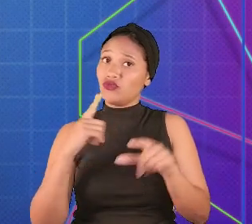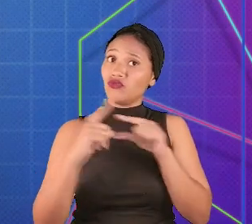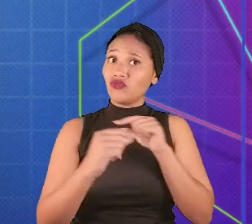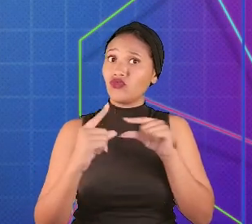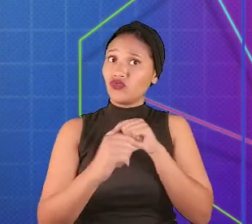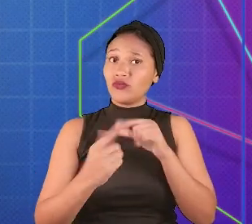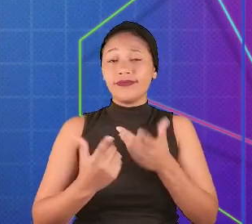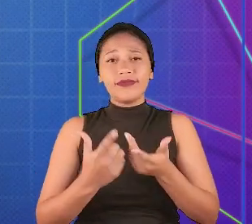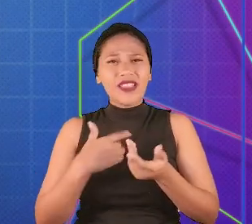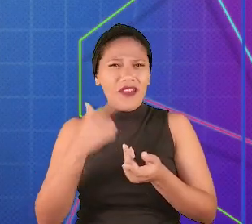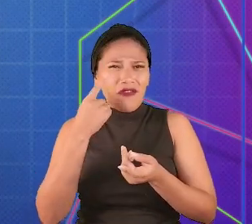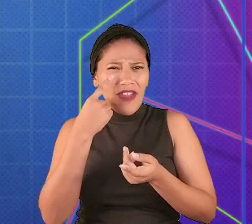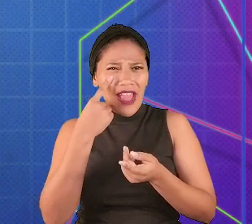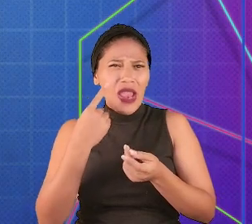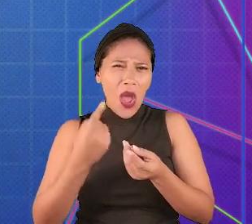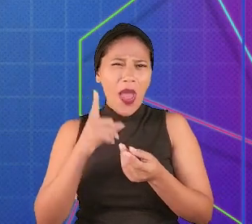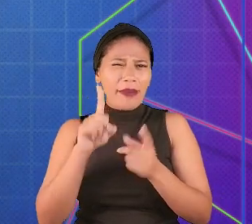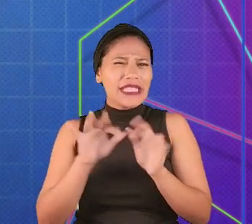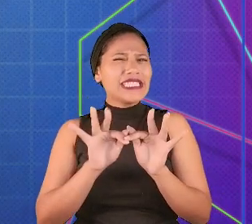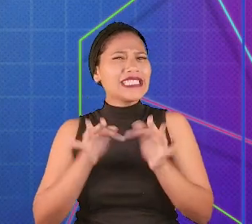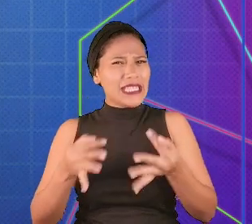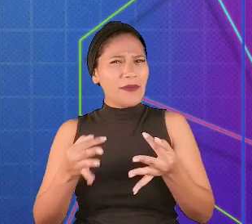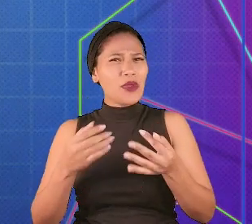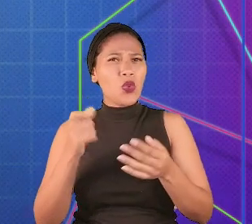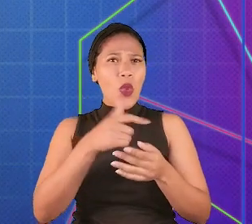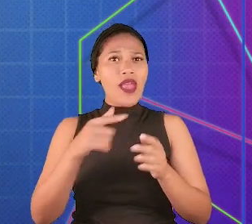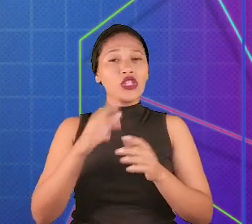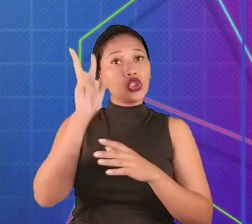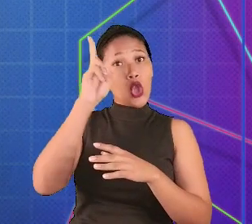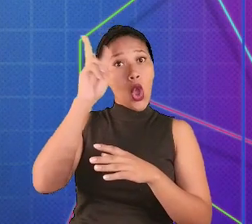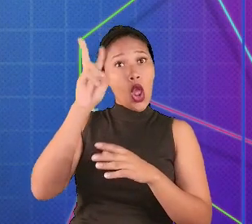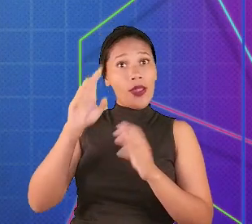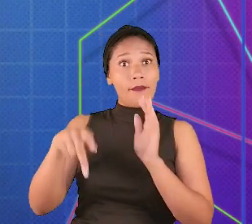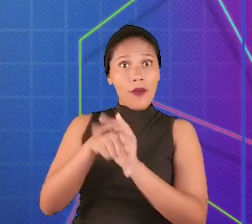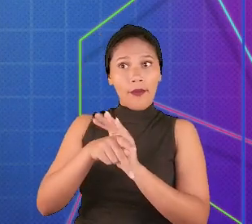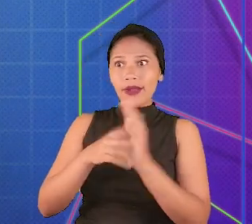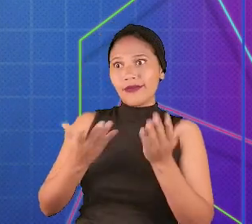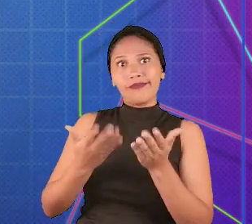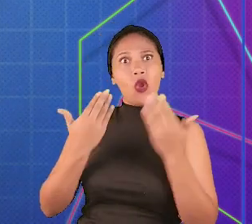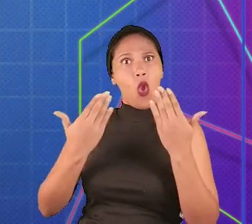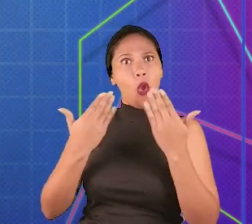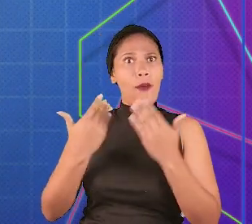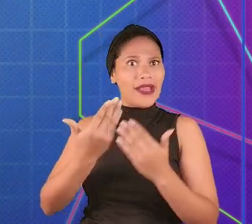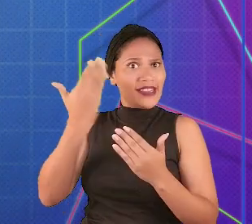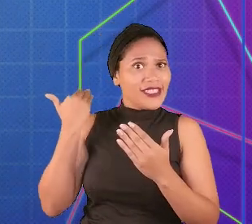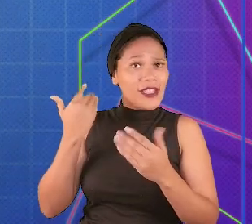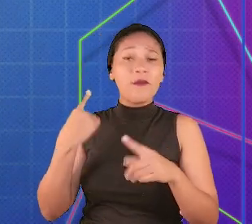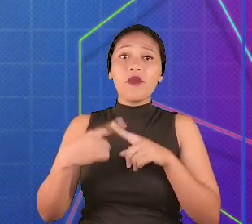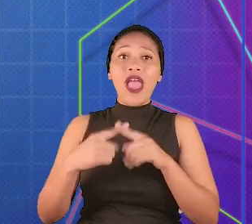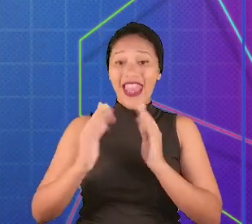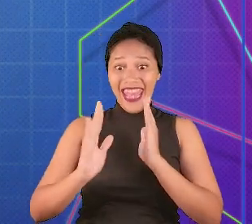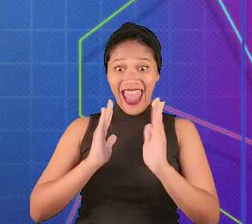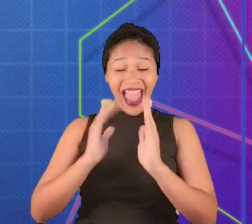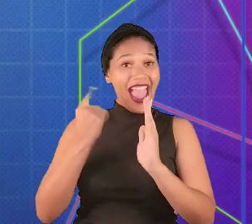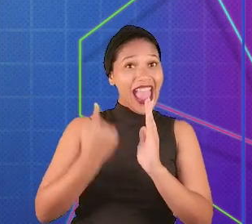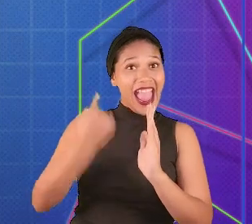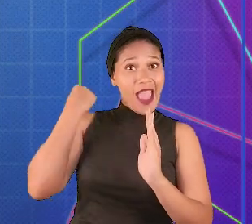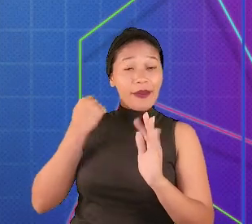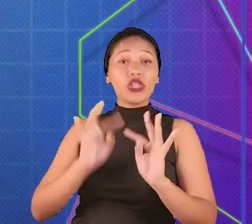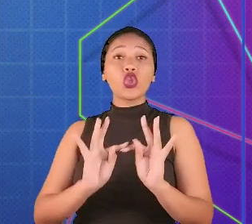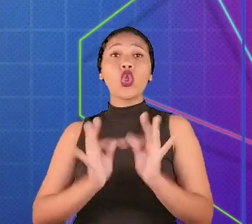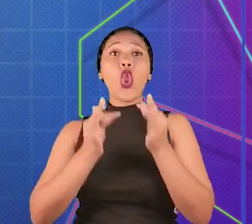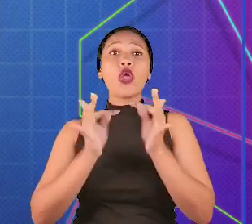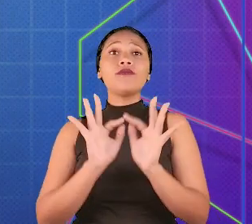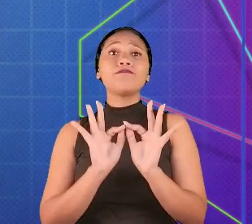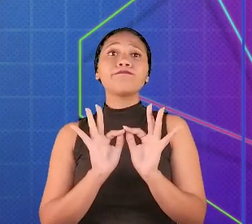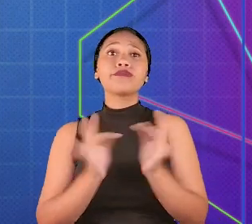seguiam ele. Estão vendo como isso já é bem mais simples do que toda a história de Pokémon? Isso acontecia porque, na época, a tecnologia